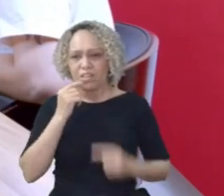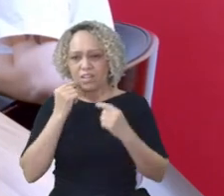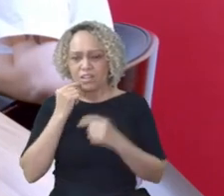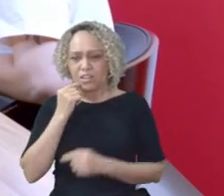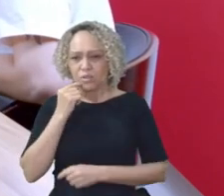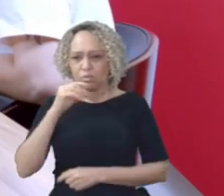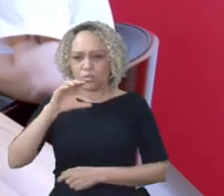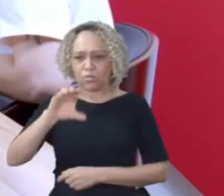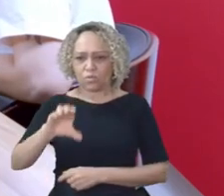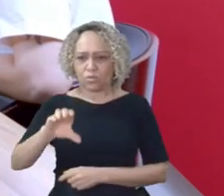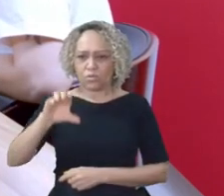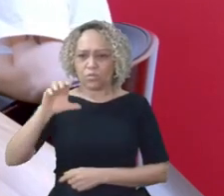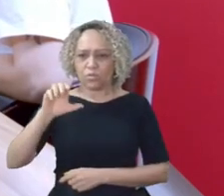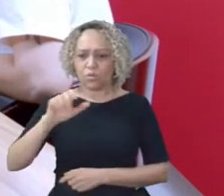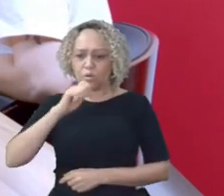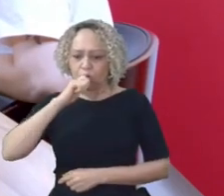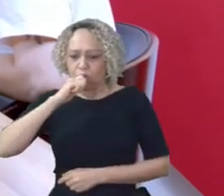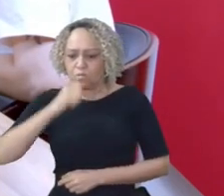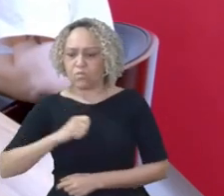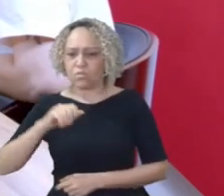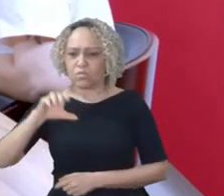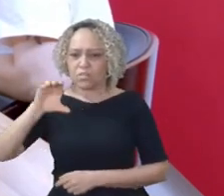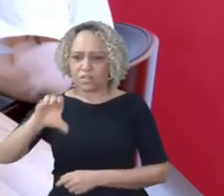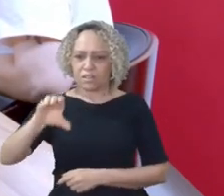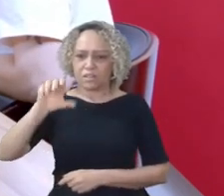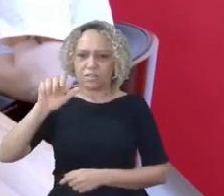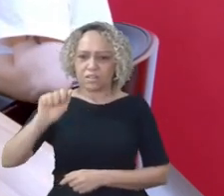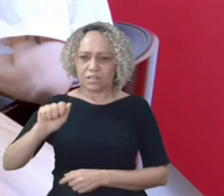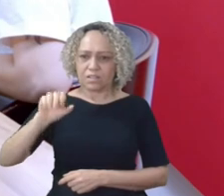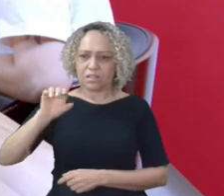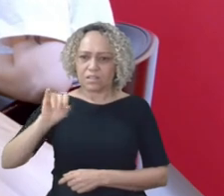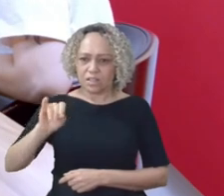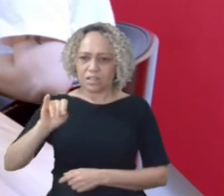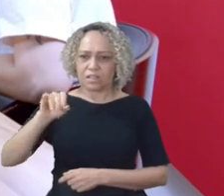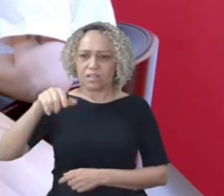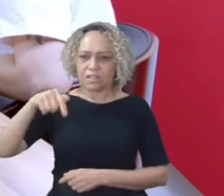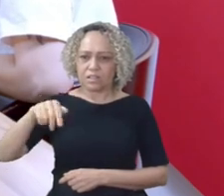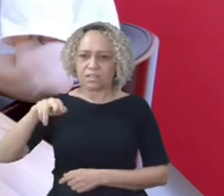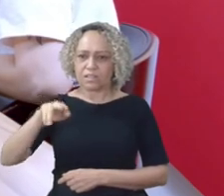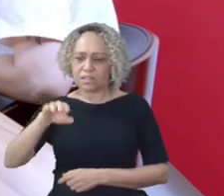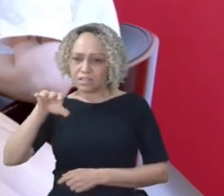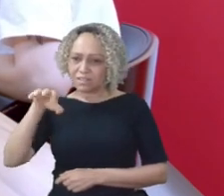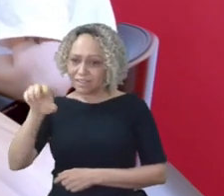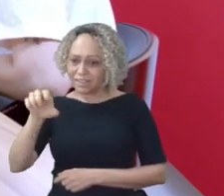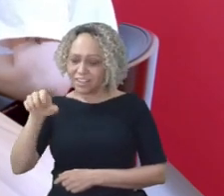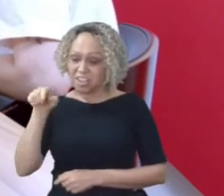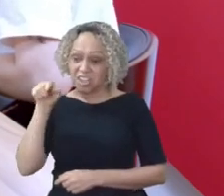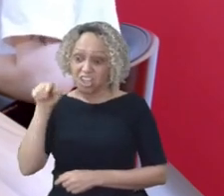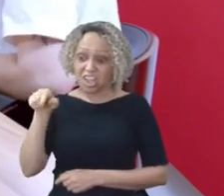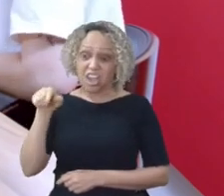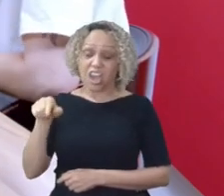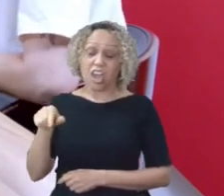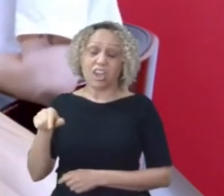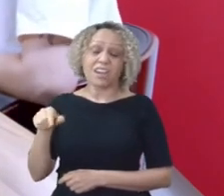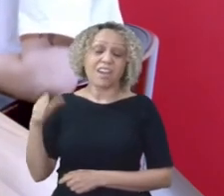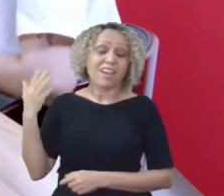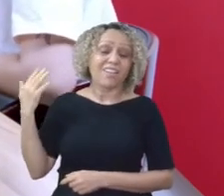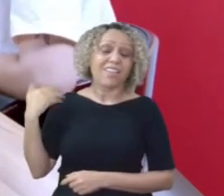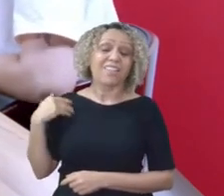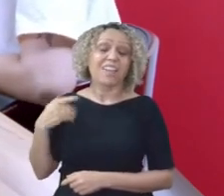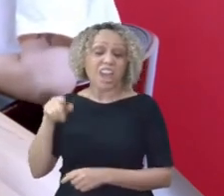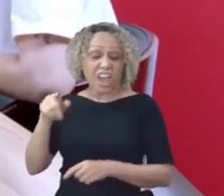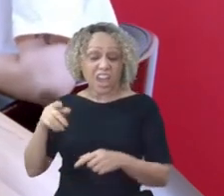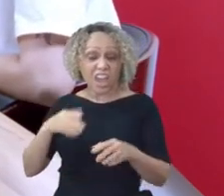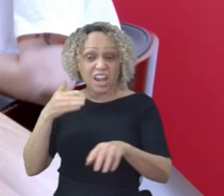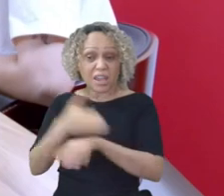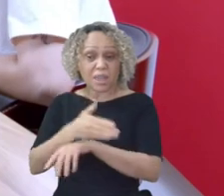do Brasil, né? Raoni que Perfeito. subiu a rampa com o presidente Lula. Raoni que é um constituinte também, né? Você vê como... Exatamente, lá